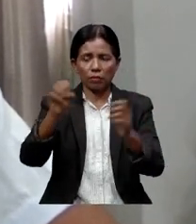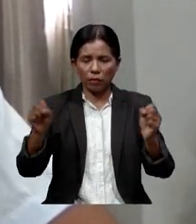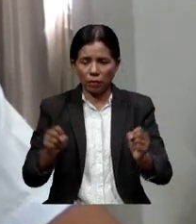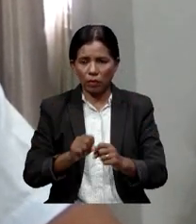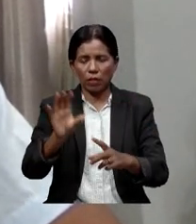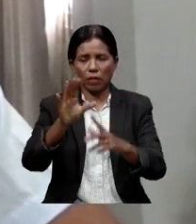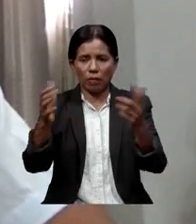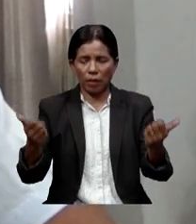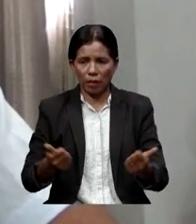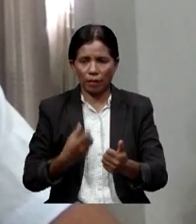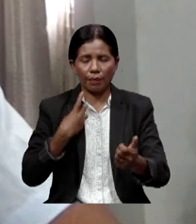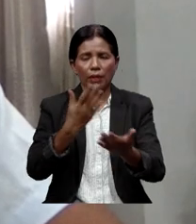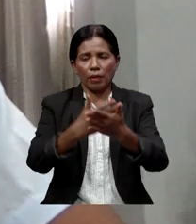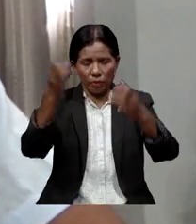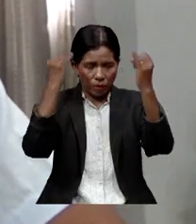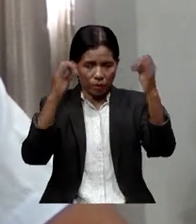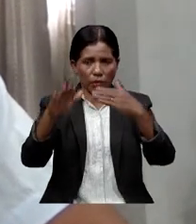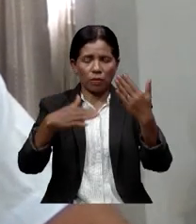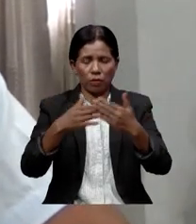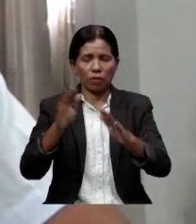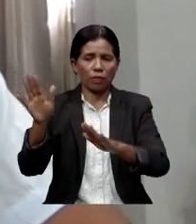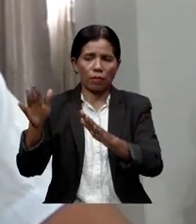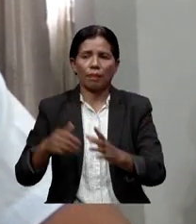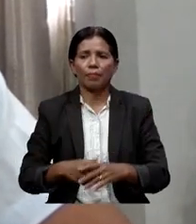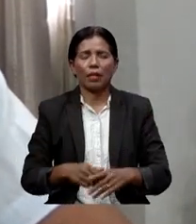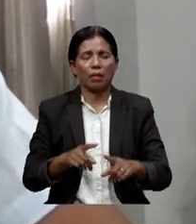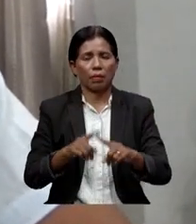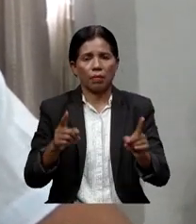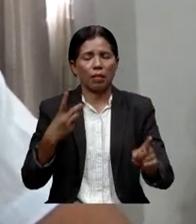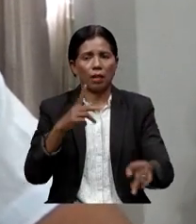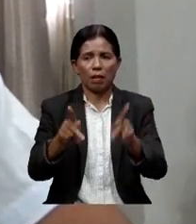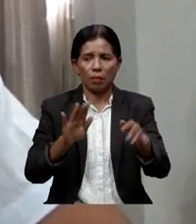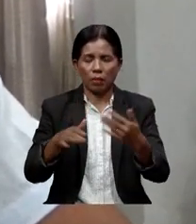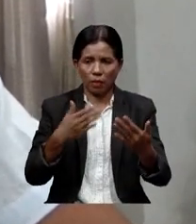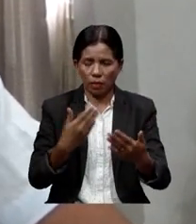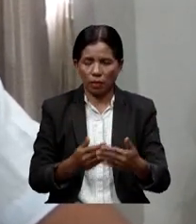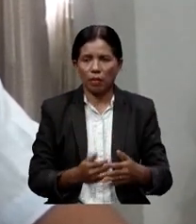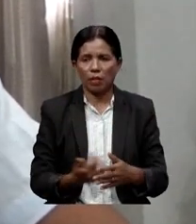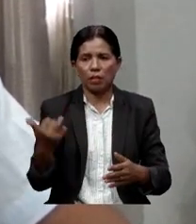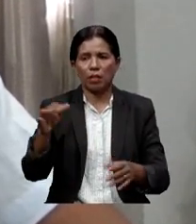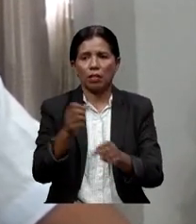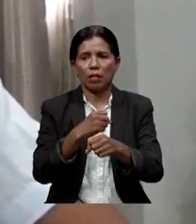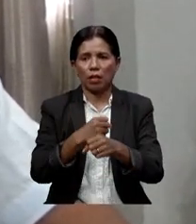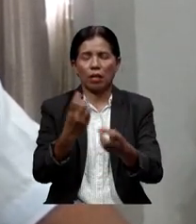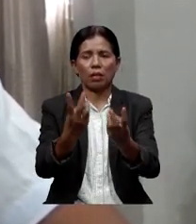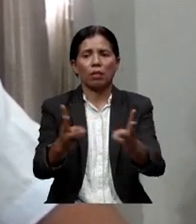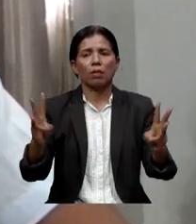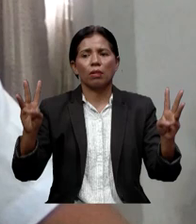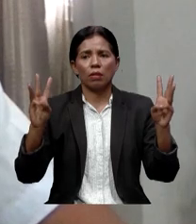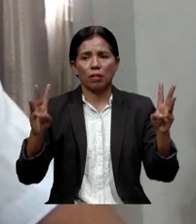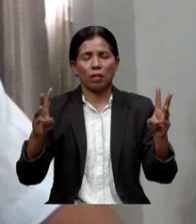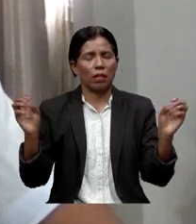aldeia ita fa informasaun sefi to base Mai be ita ni komunidade sira de vez en quando sira hala dun lutu mai be lutu